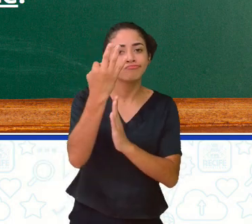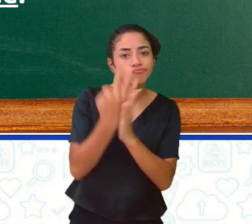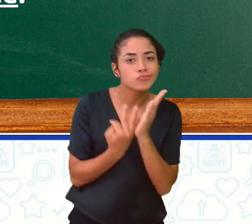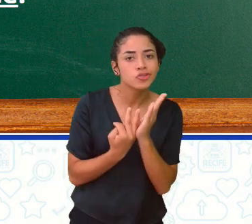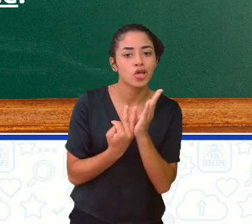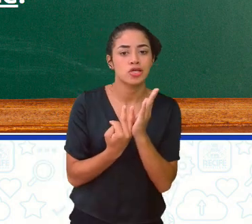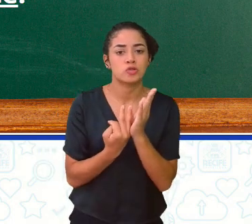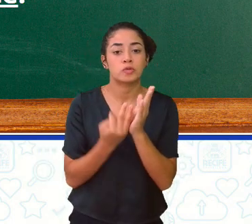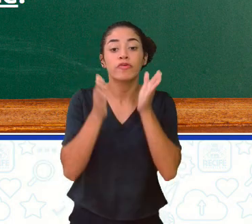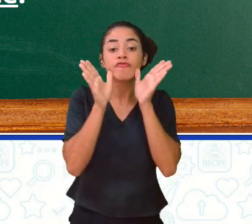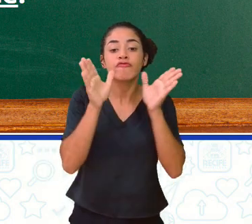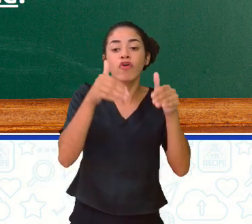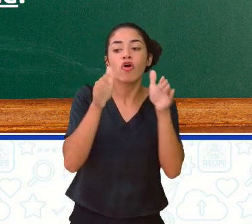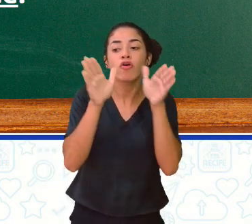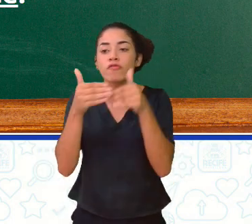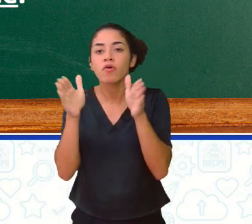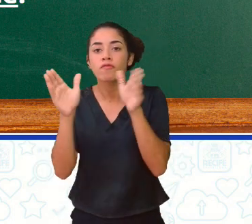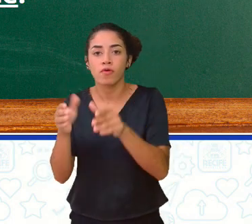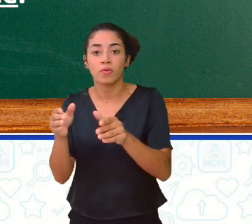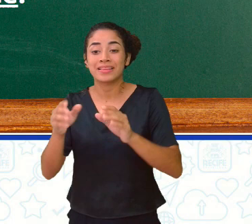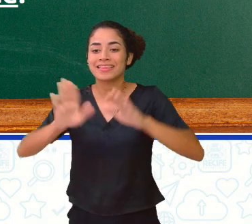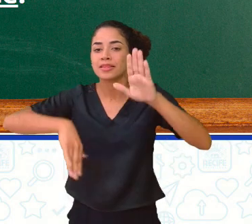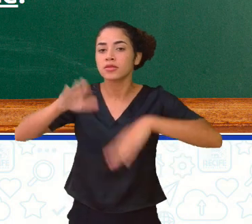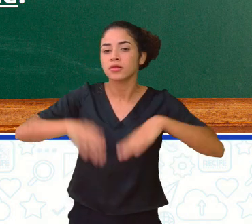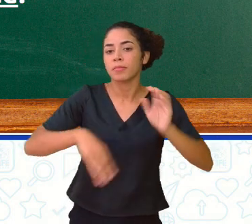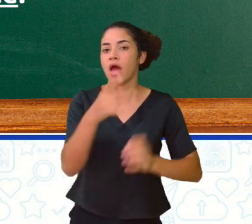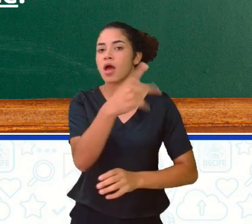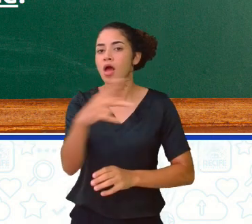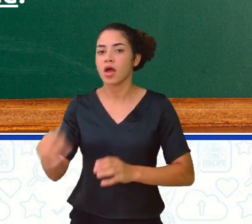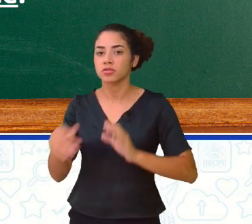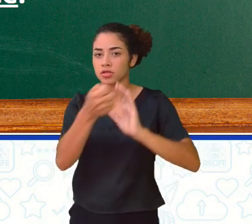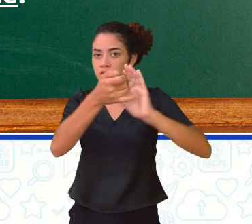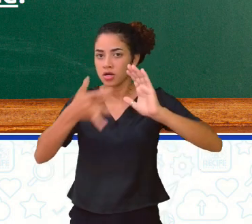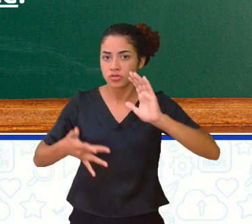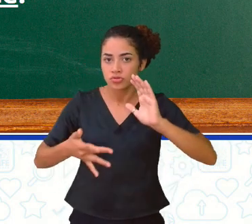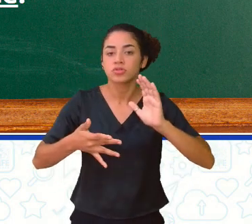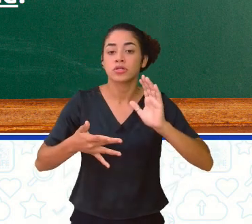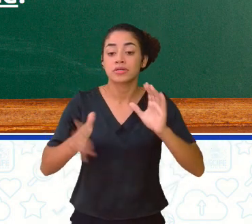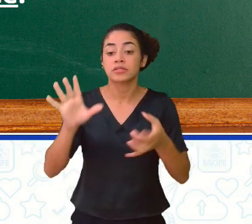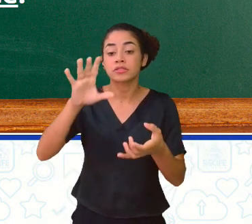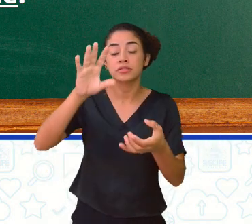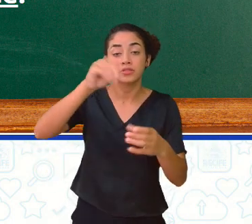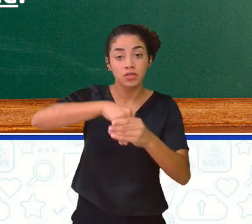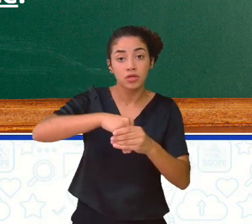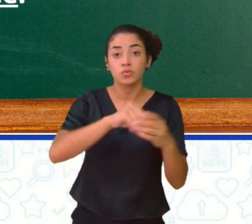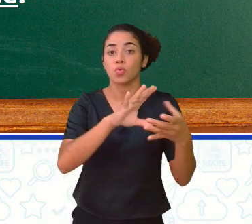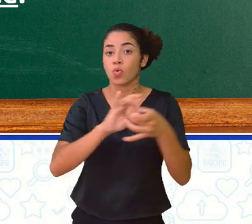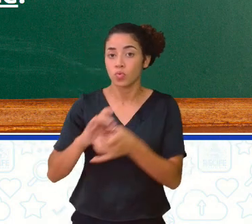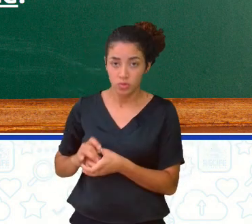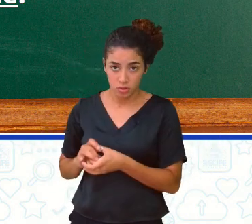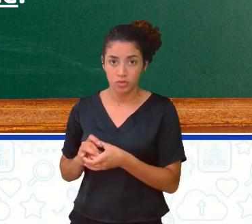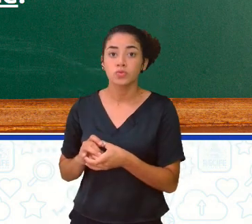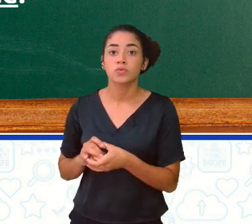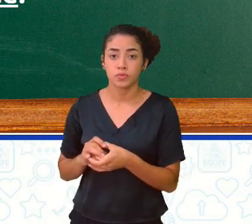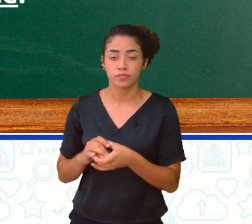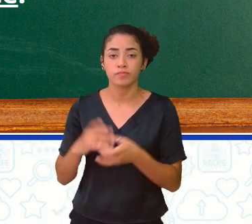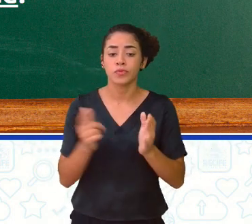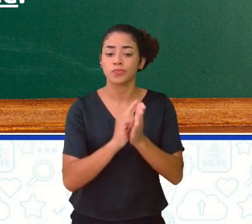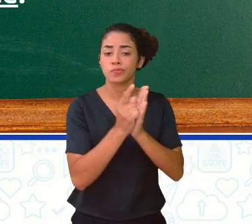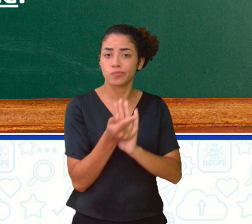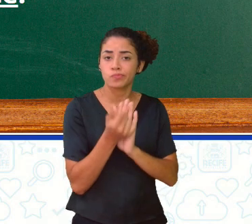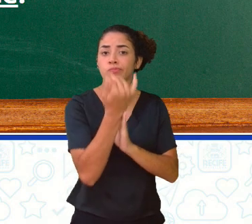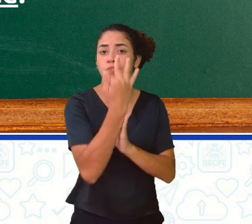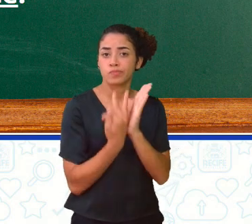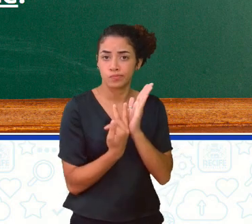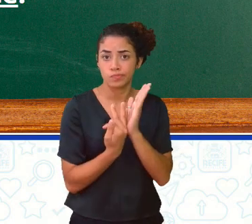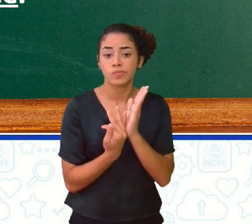acordo com as suas características em relação a um contexto. O gênero textual é identificado